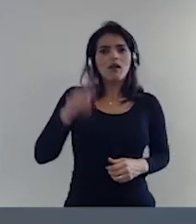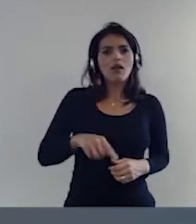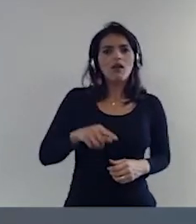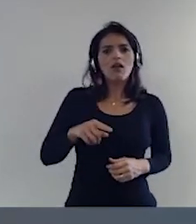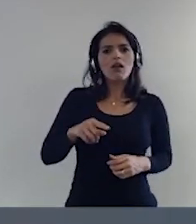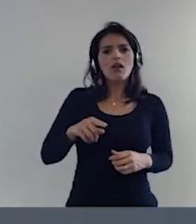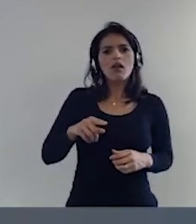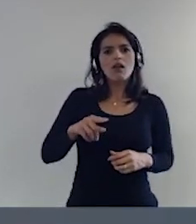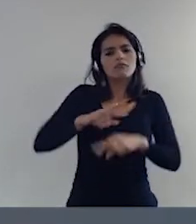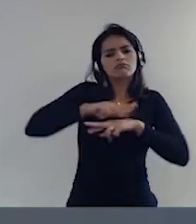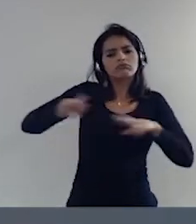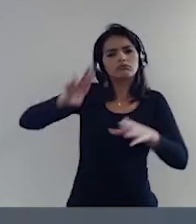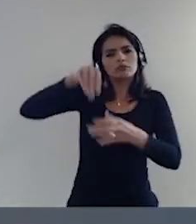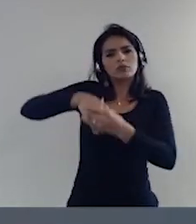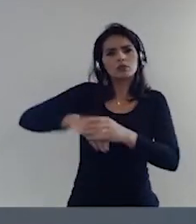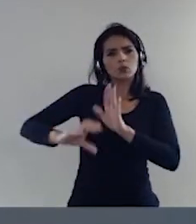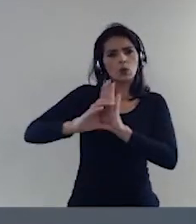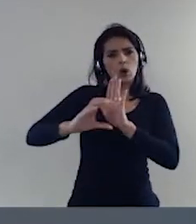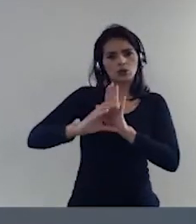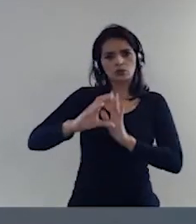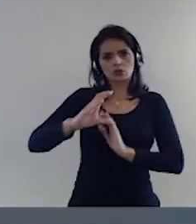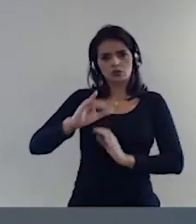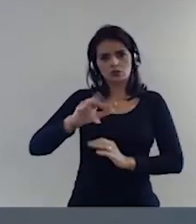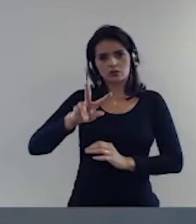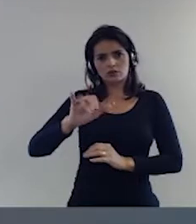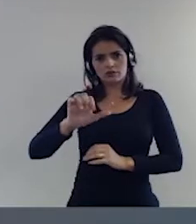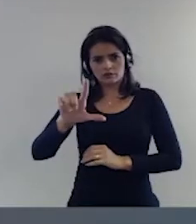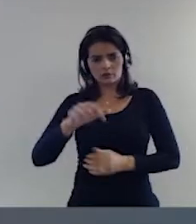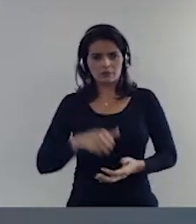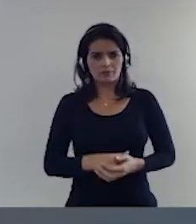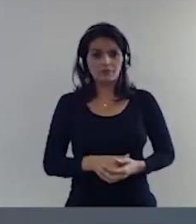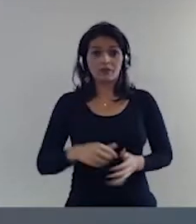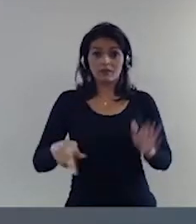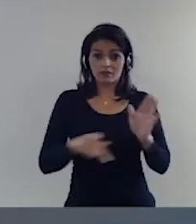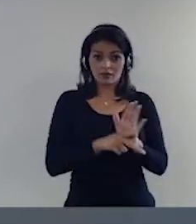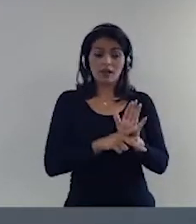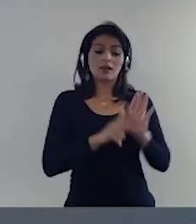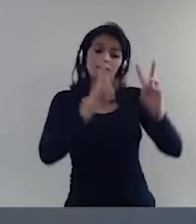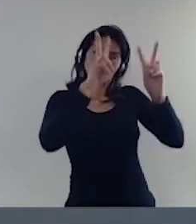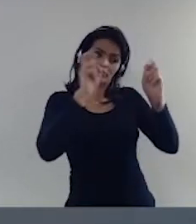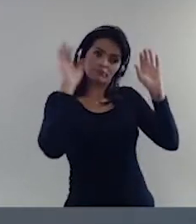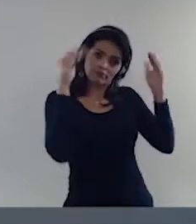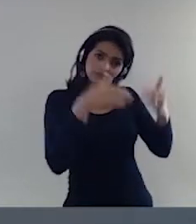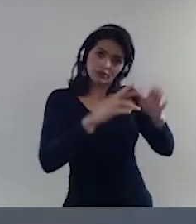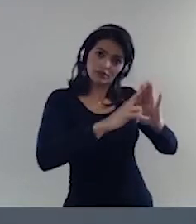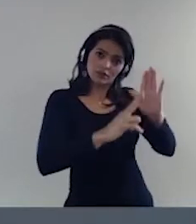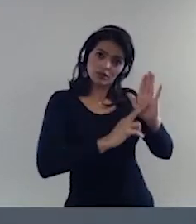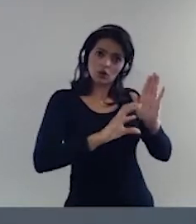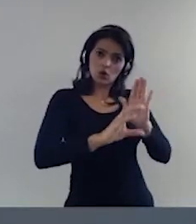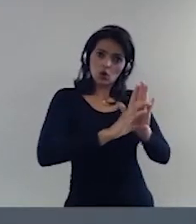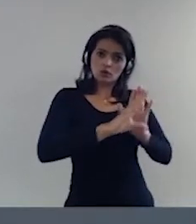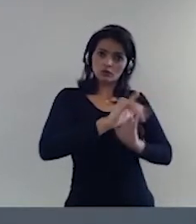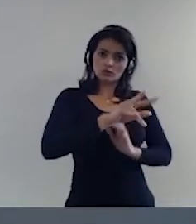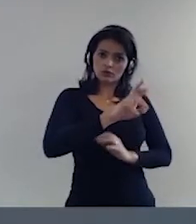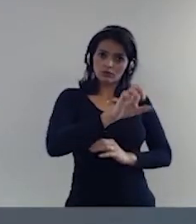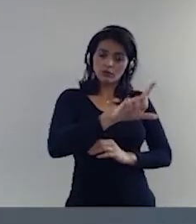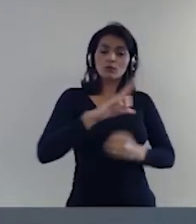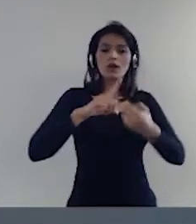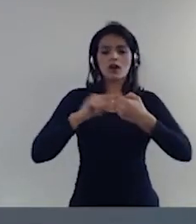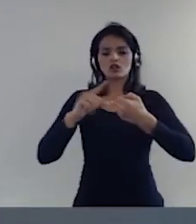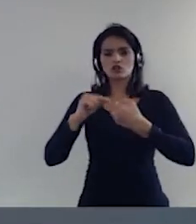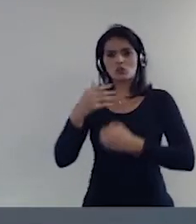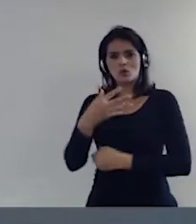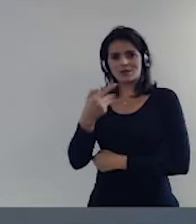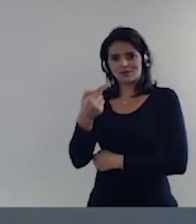aquela prevista no Código Civil. Em matéria do regime do Código Civil, o artigo